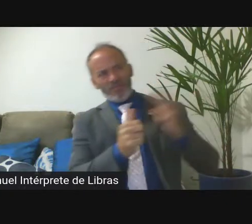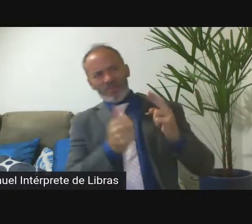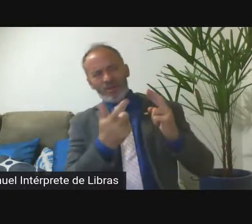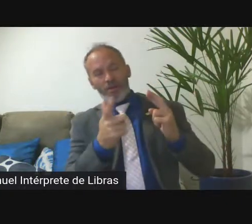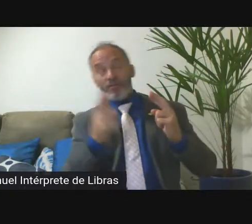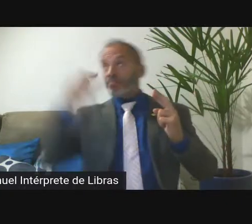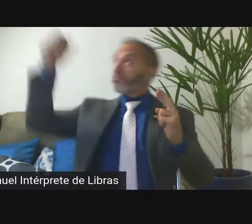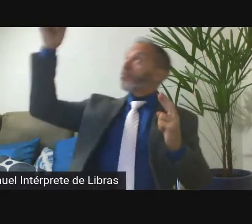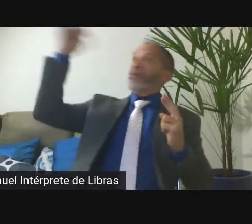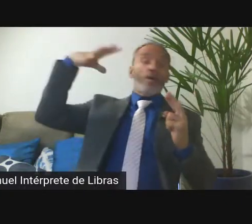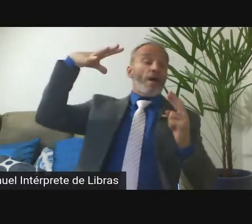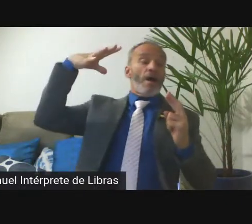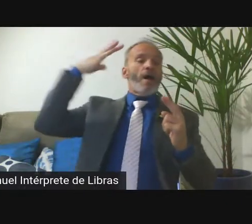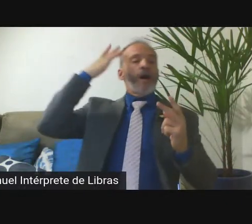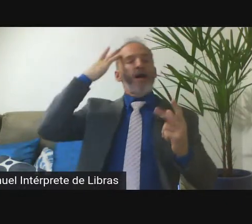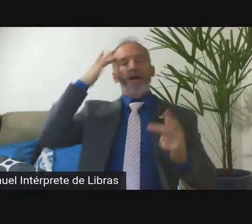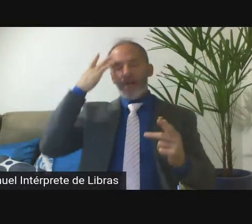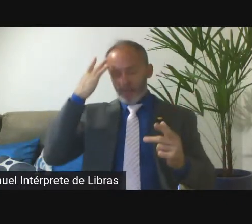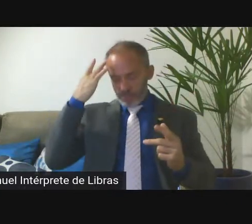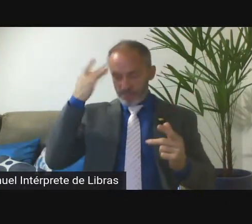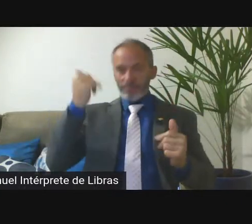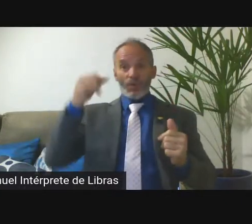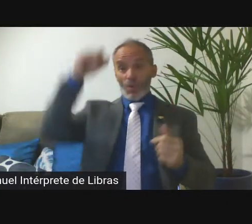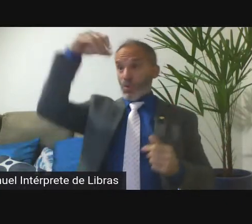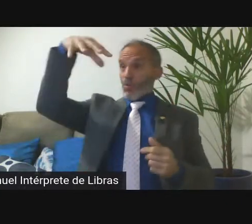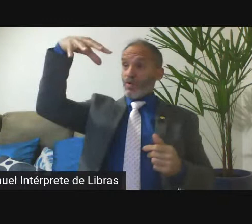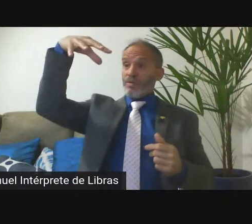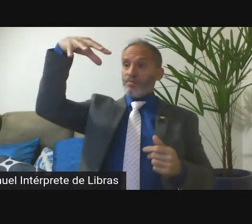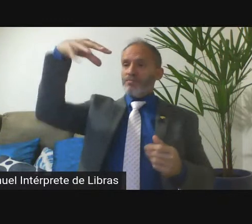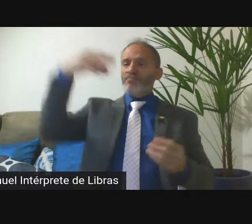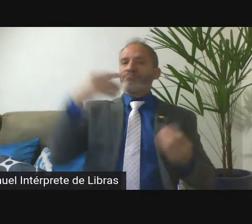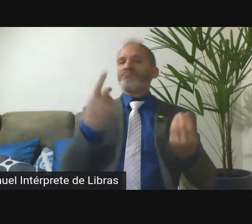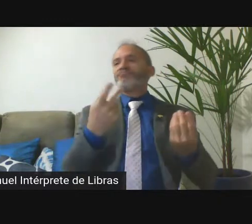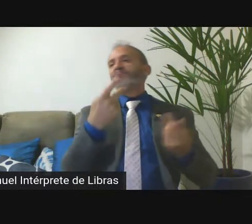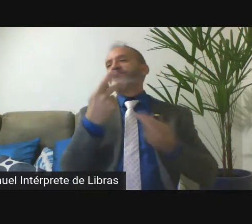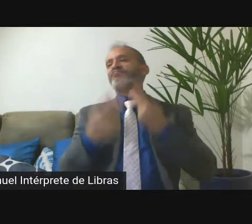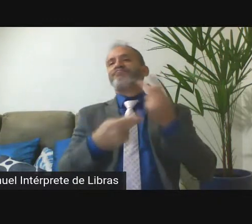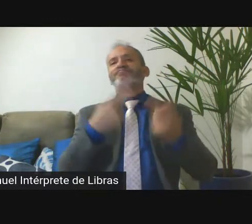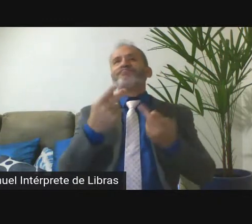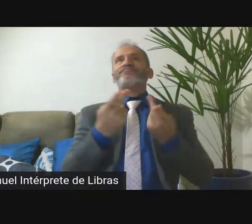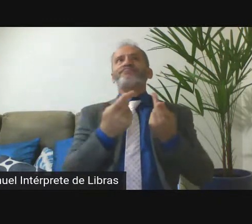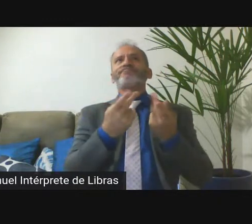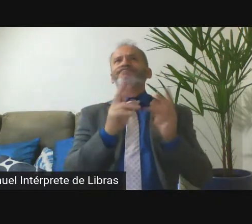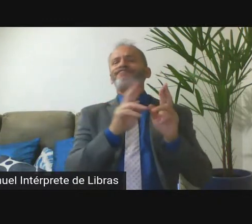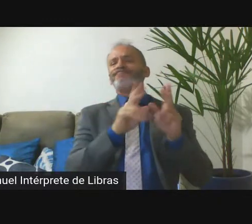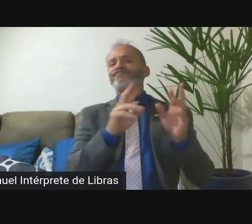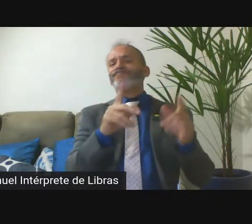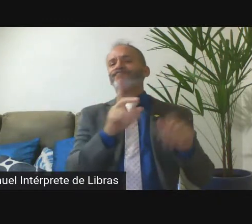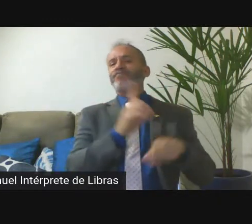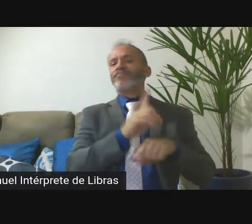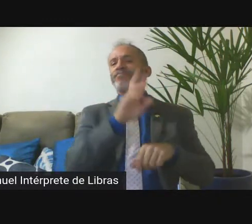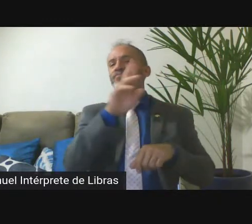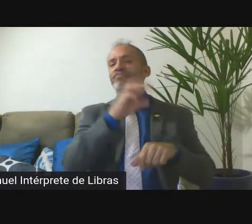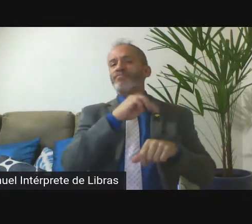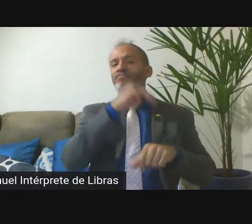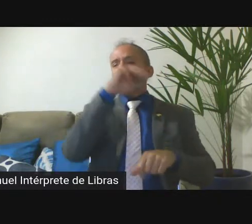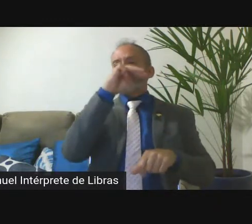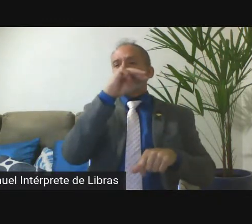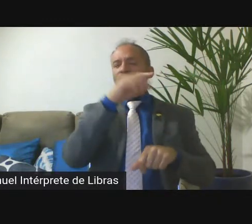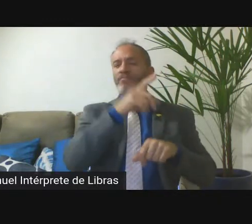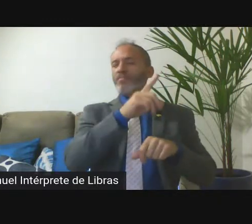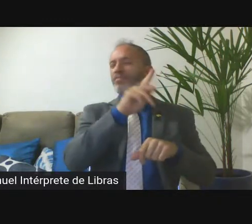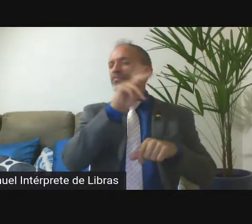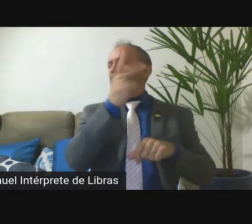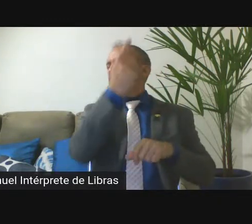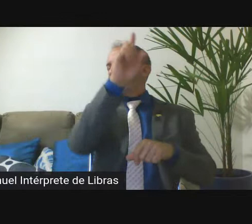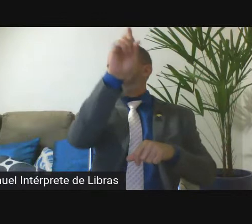luz. E por falar em luz, como não falar nos singulares doutores, mestres e PhDs